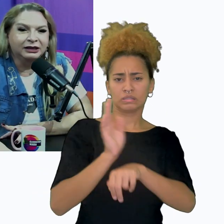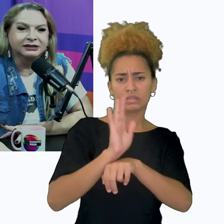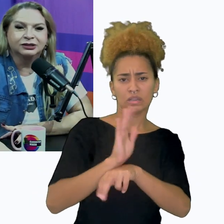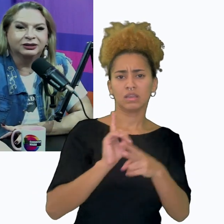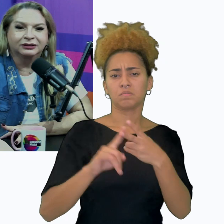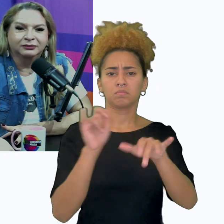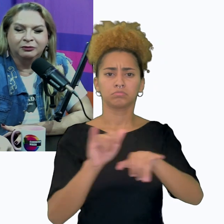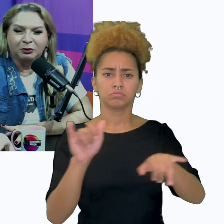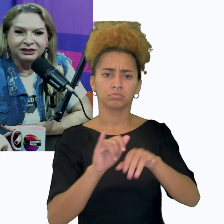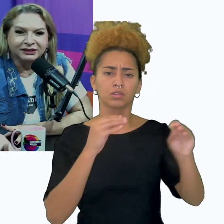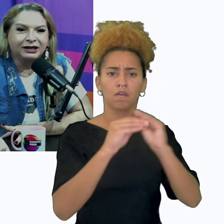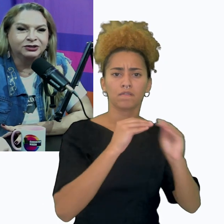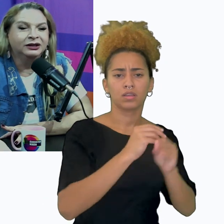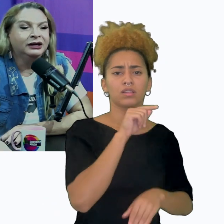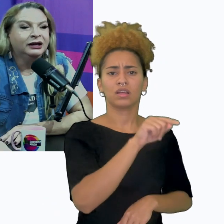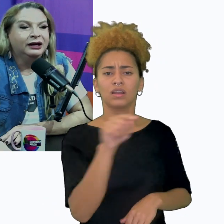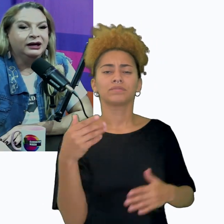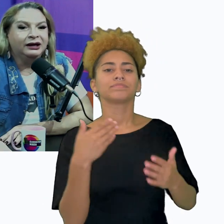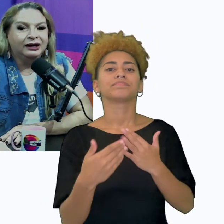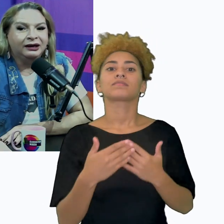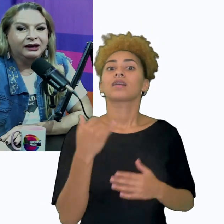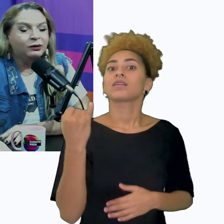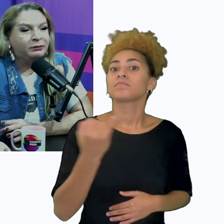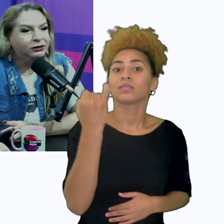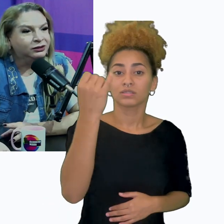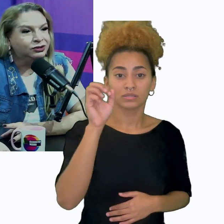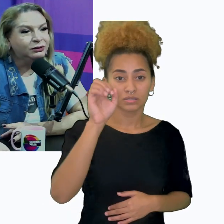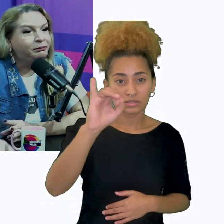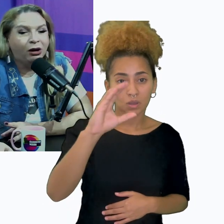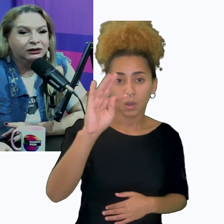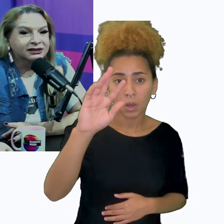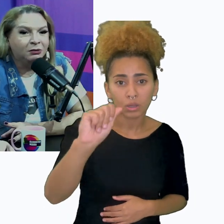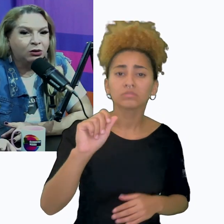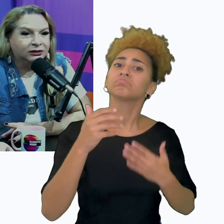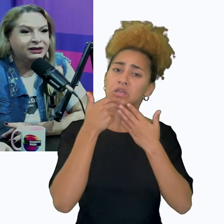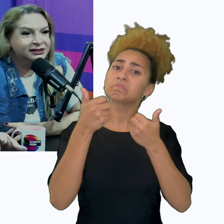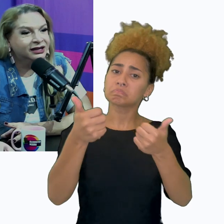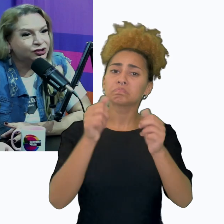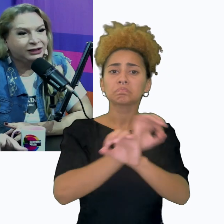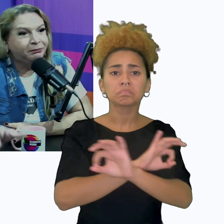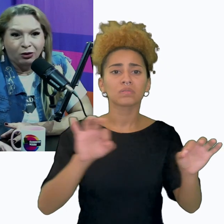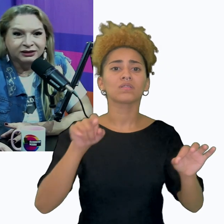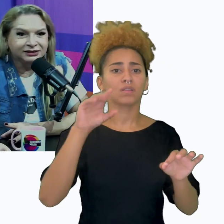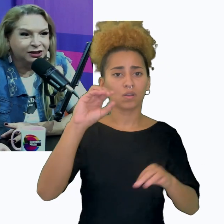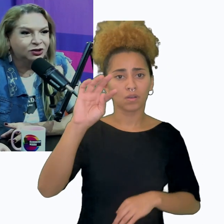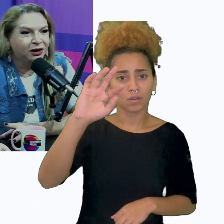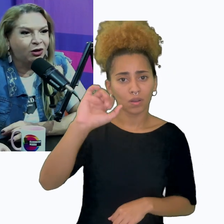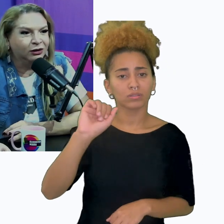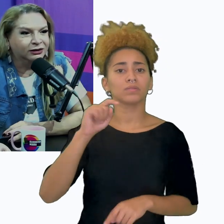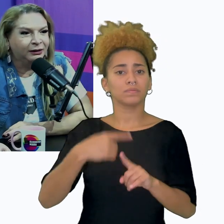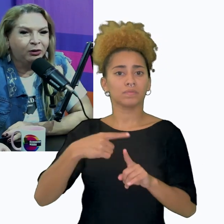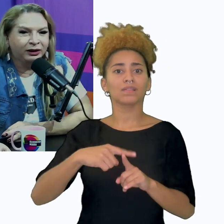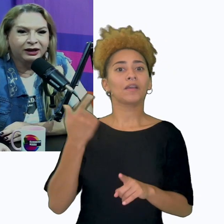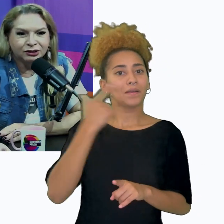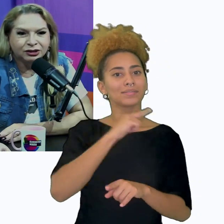cinema, seja uma publicidade, é o importante. Não importa se é uma cota, e que seja, e que bom que seja Que uma tenha,